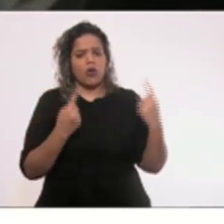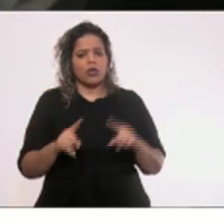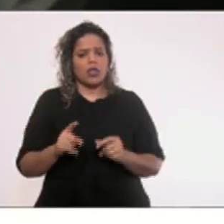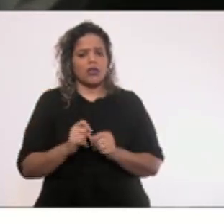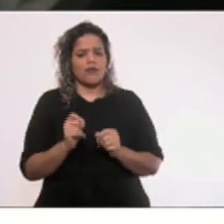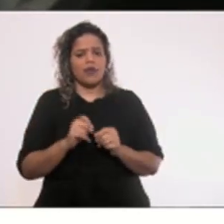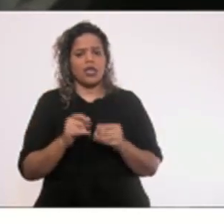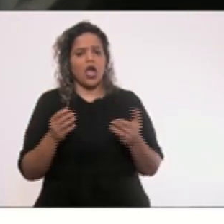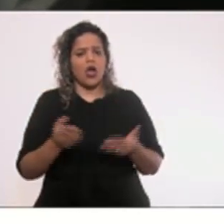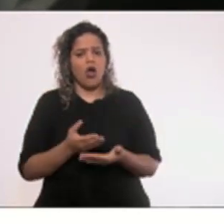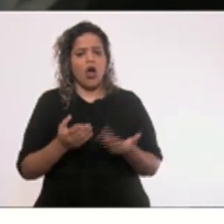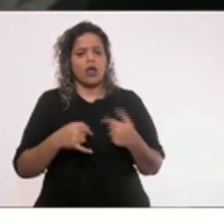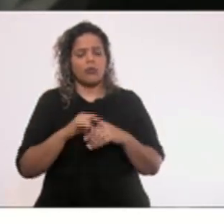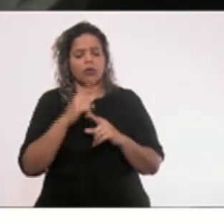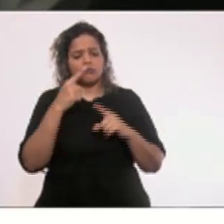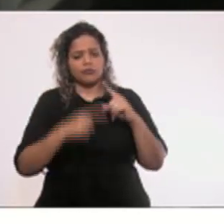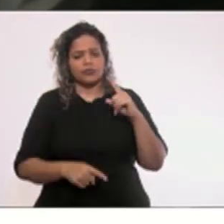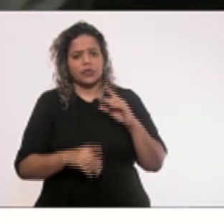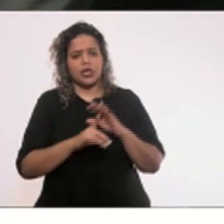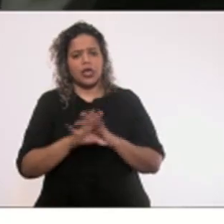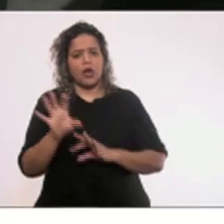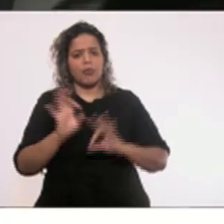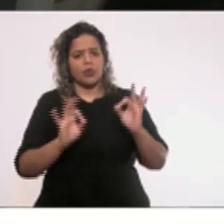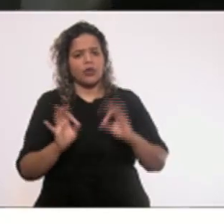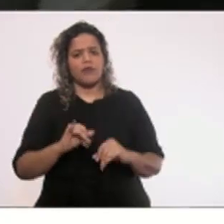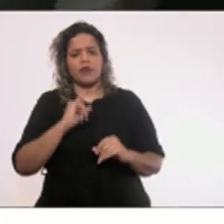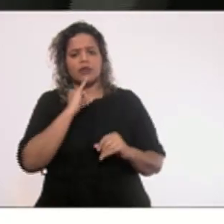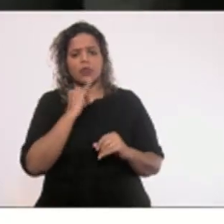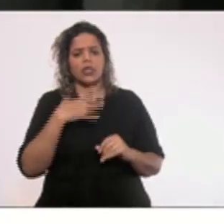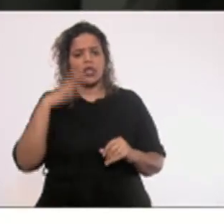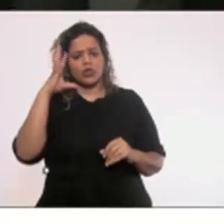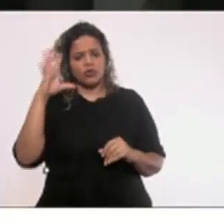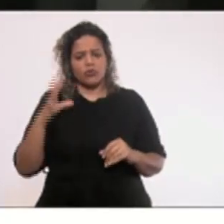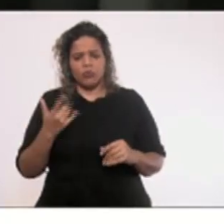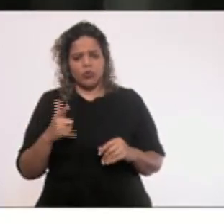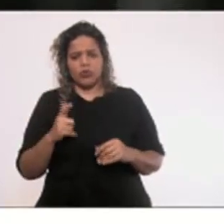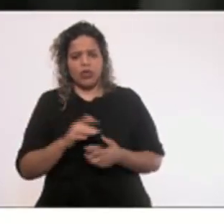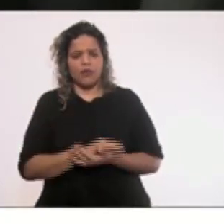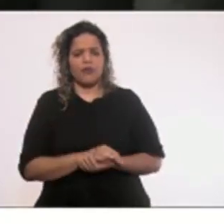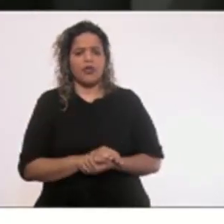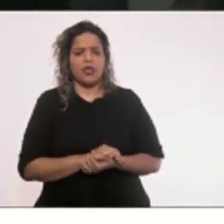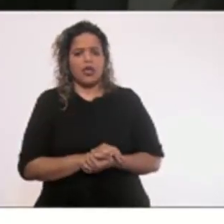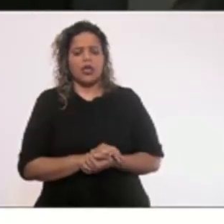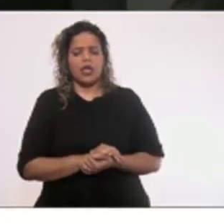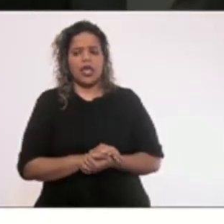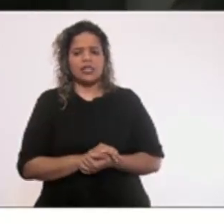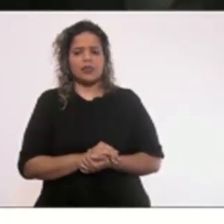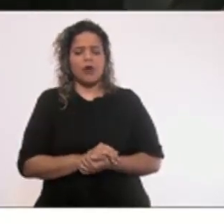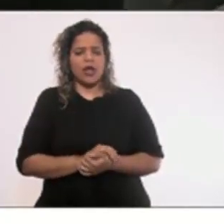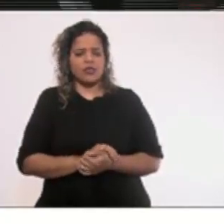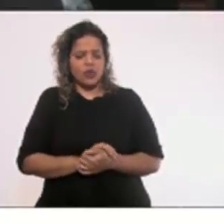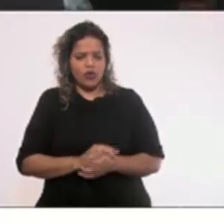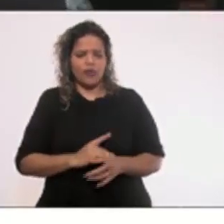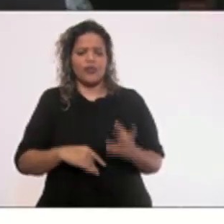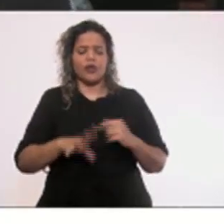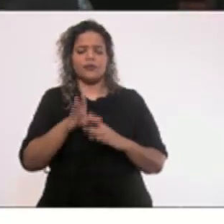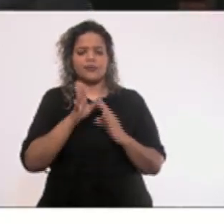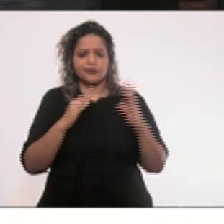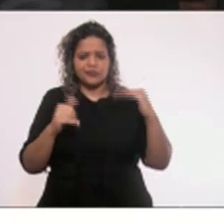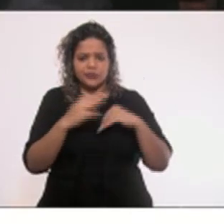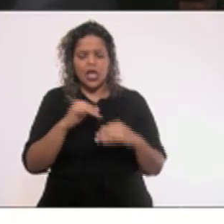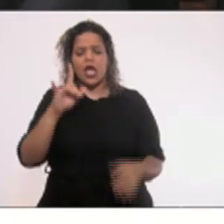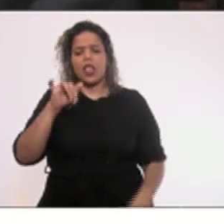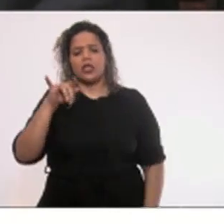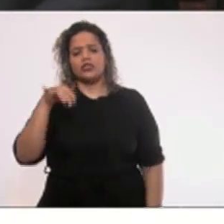feito agora com a derrubada desse projeto. Infelizmente, acho que não houve entendimento dos mais colegas aqui nessa casa. Presidente, irá proceder à chamada. Deputado